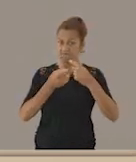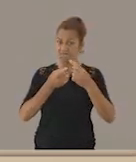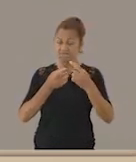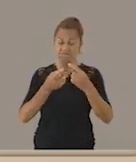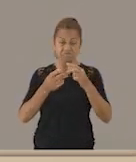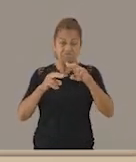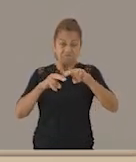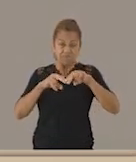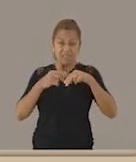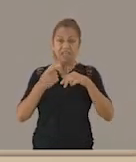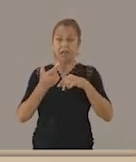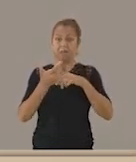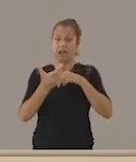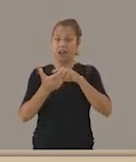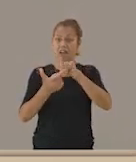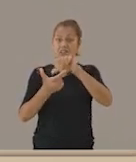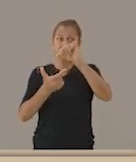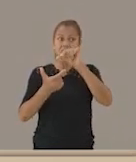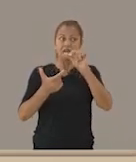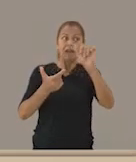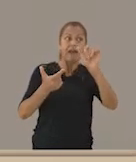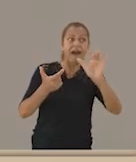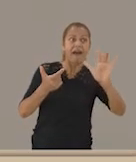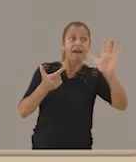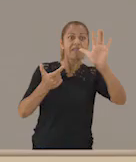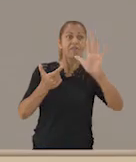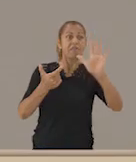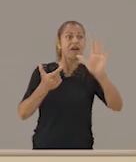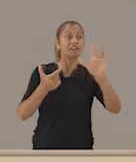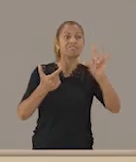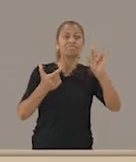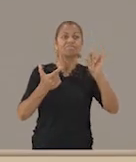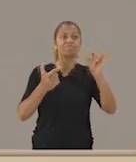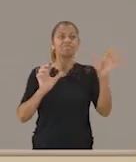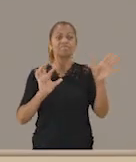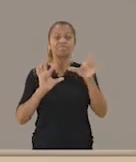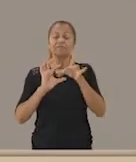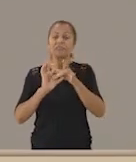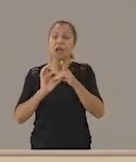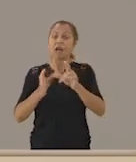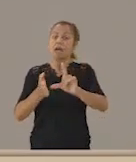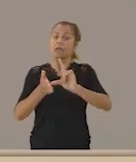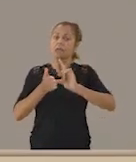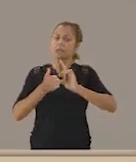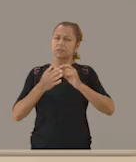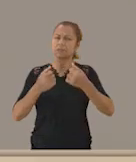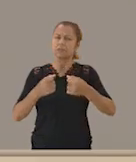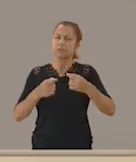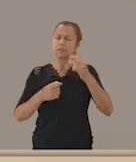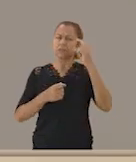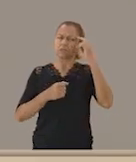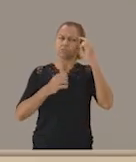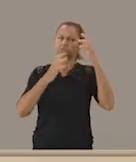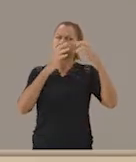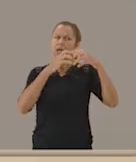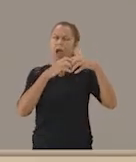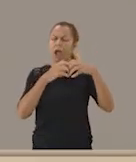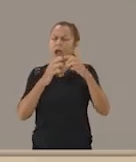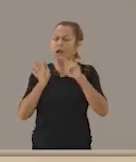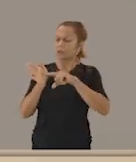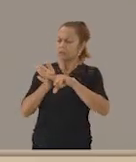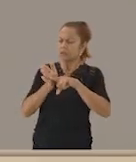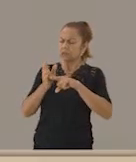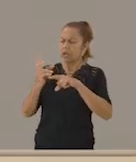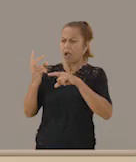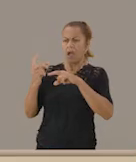imagens? Por isso, ao se informar, é importante ter um olhar crítico, pesquisar em diferentes fontes e entender que